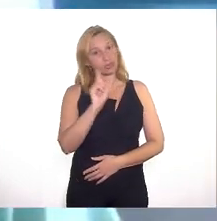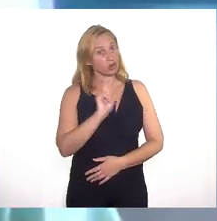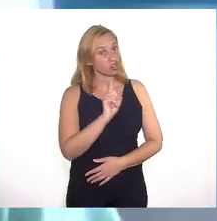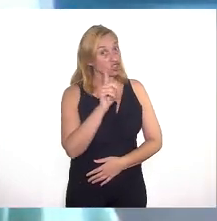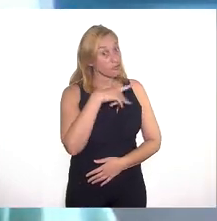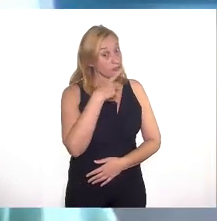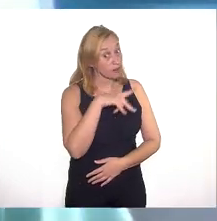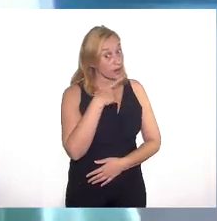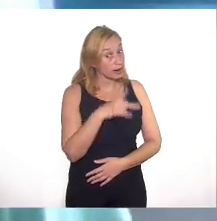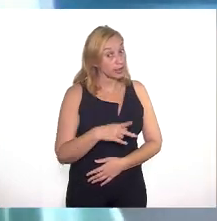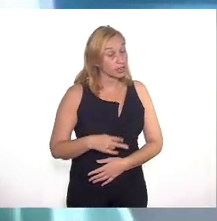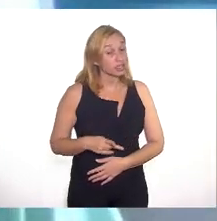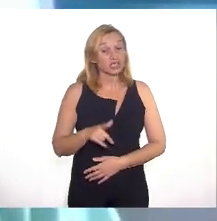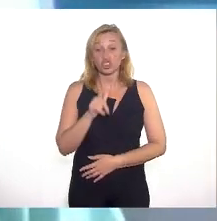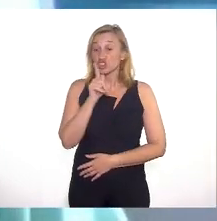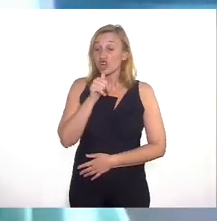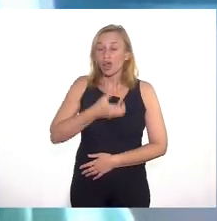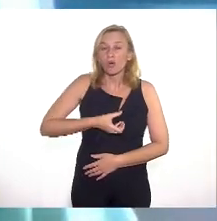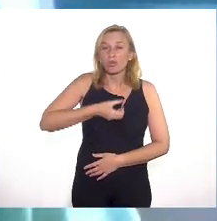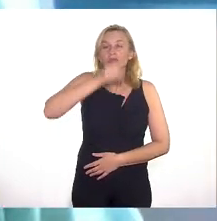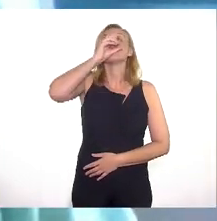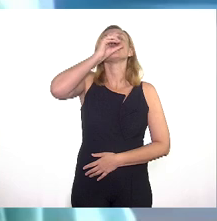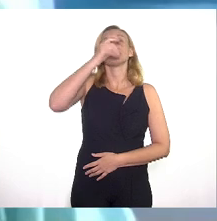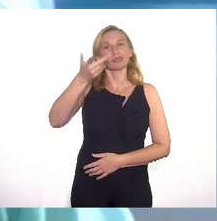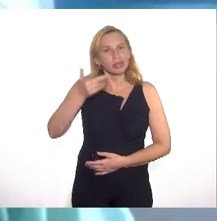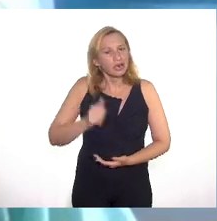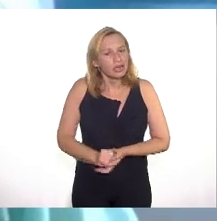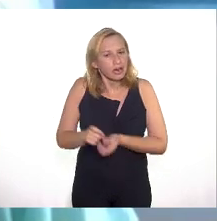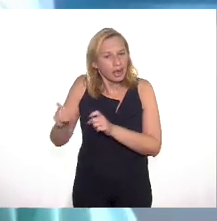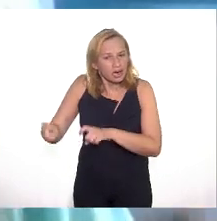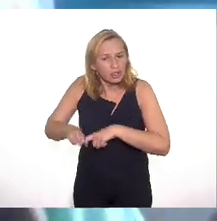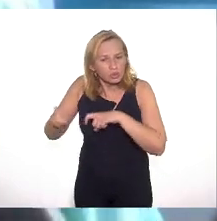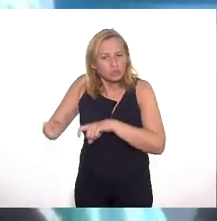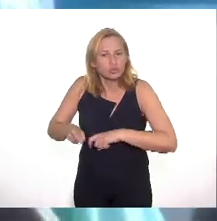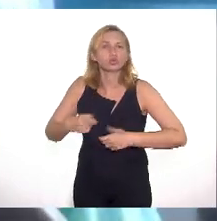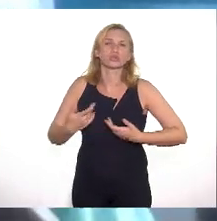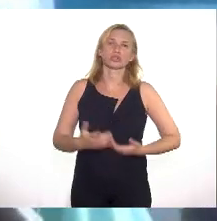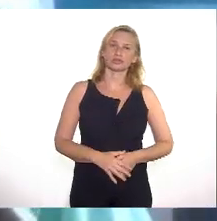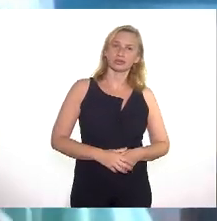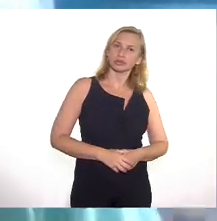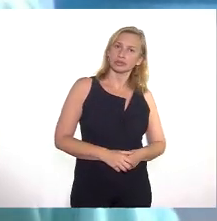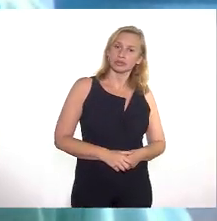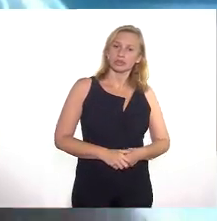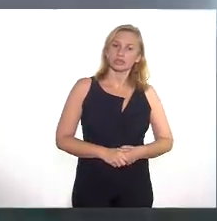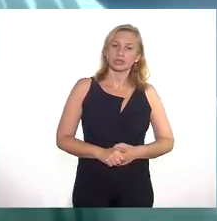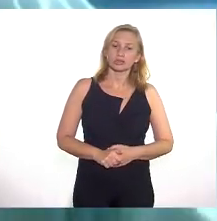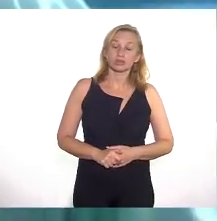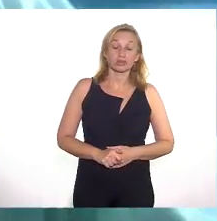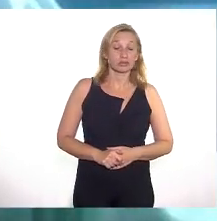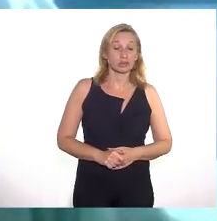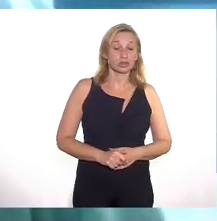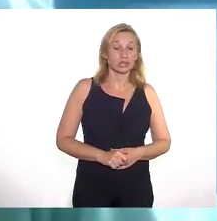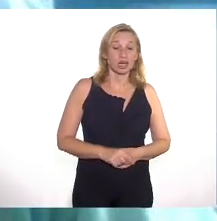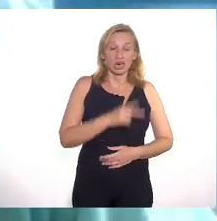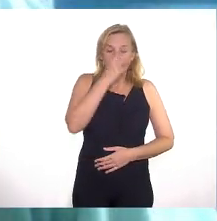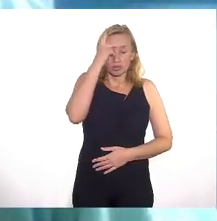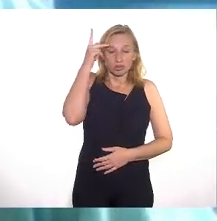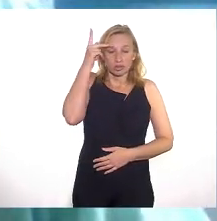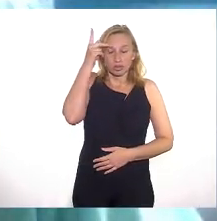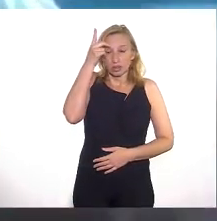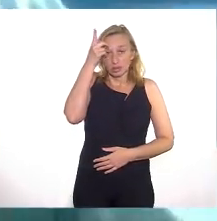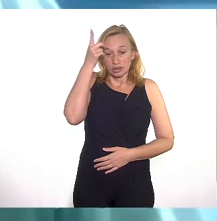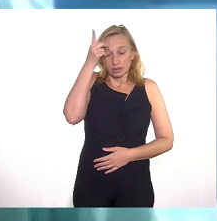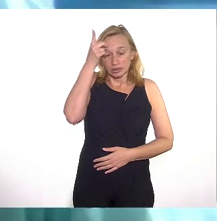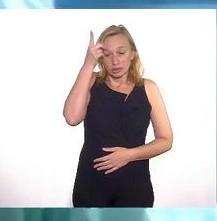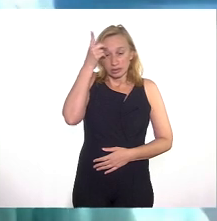falando de água para beber, agricultura. Então, não, as pessoas não podem